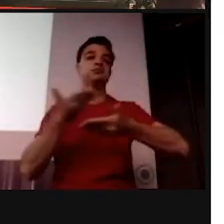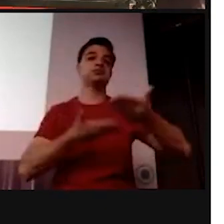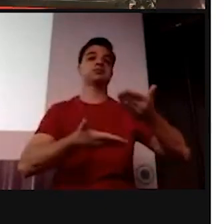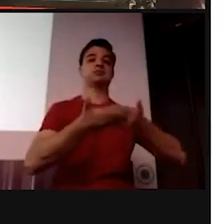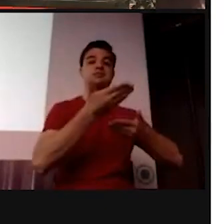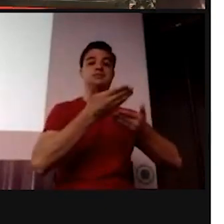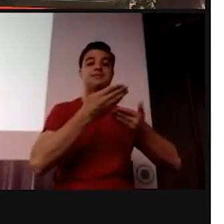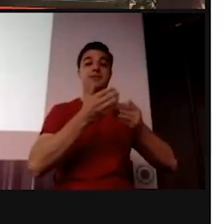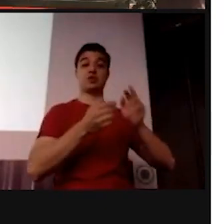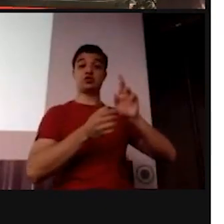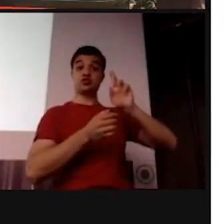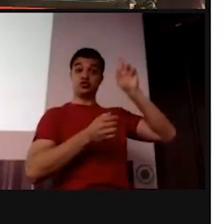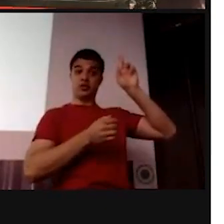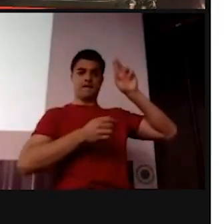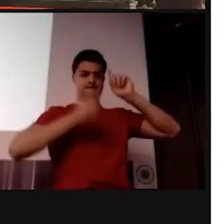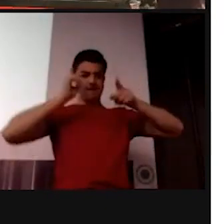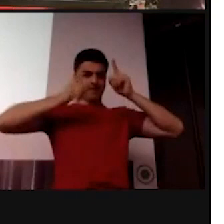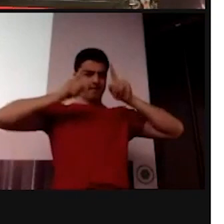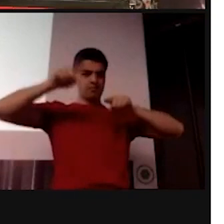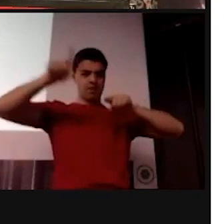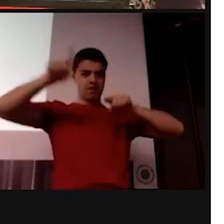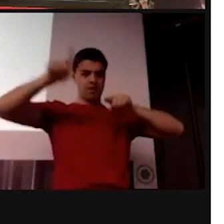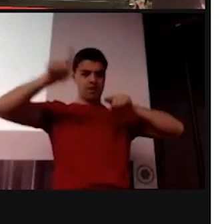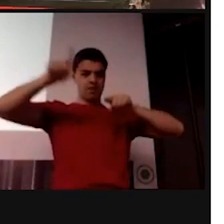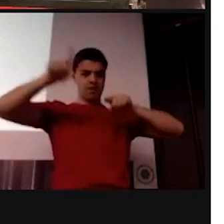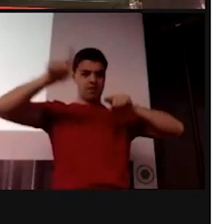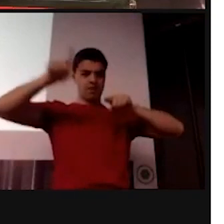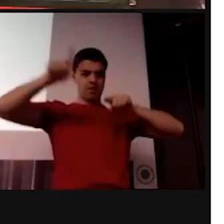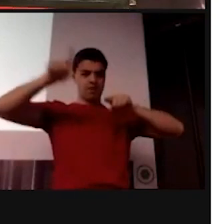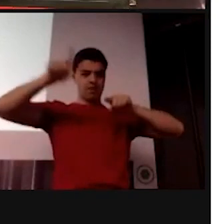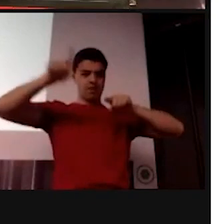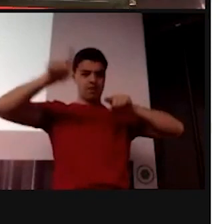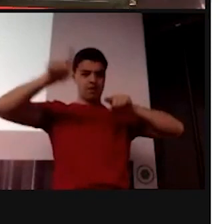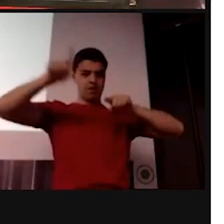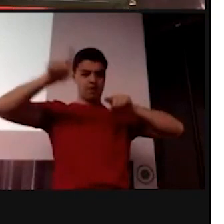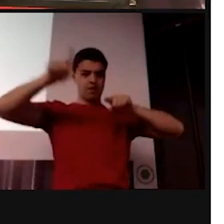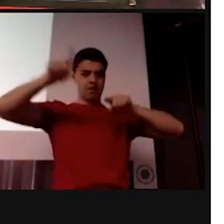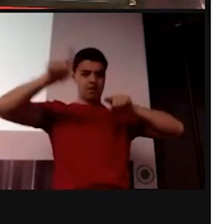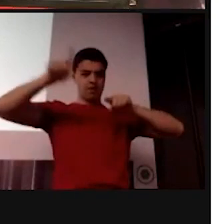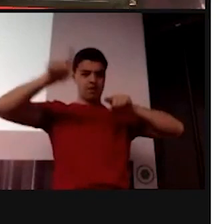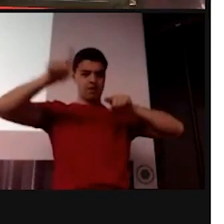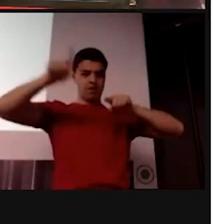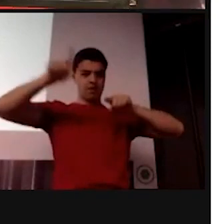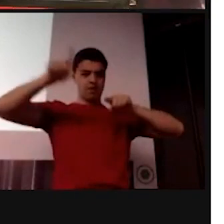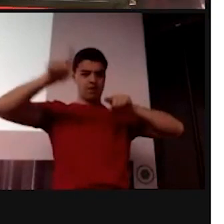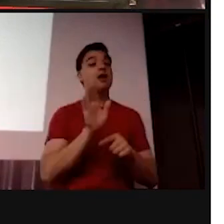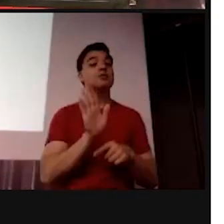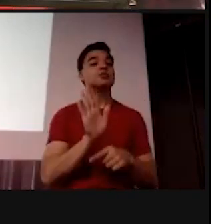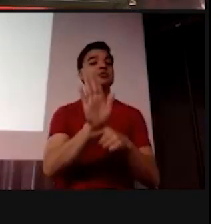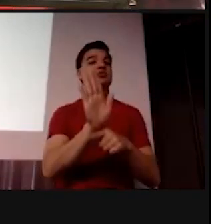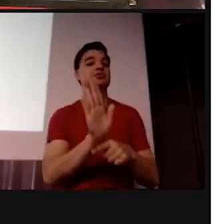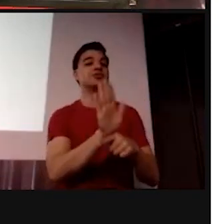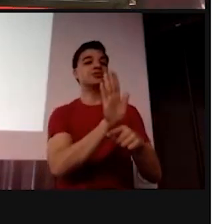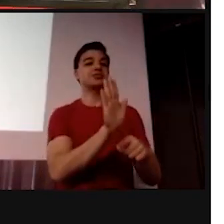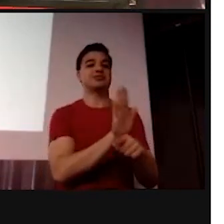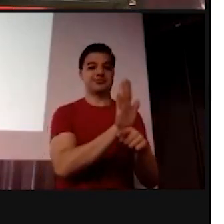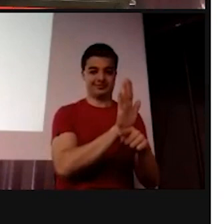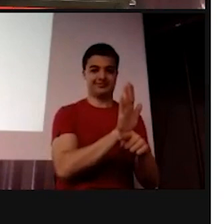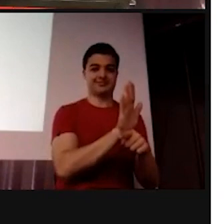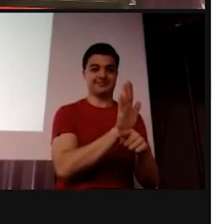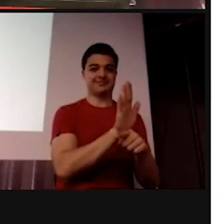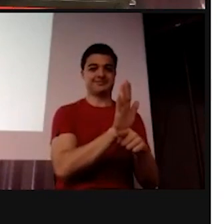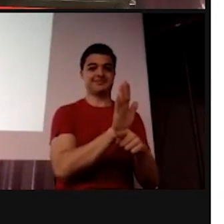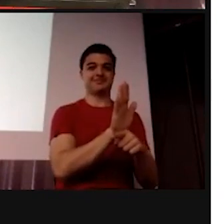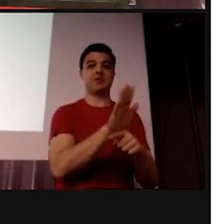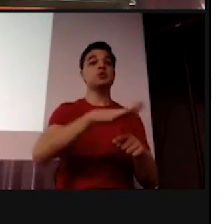ditando tudo. Então ele sai desse papel de chefe para um papel de facilitador do dia a dia, empoderando as